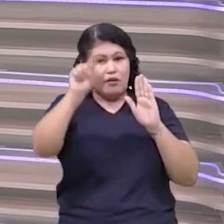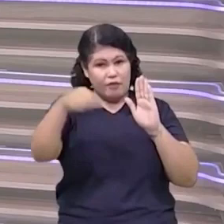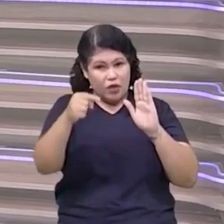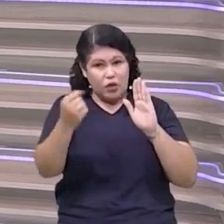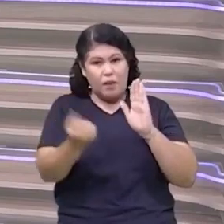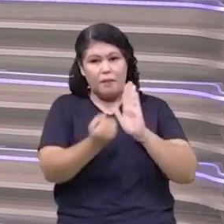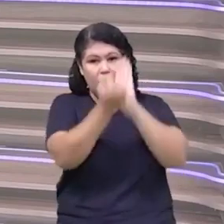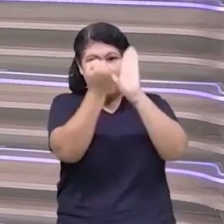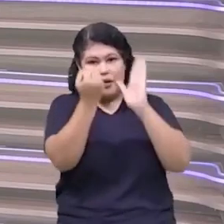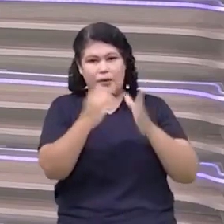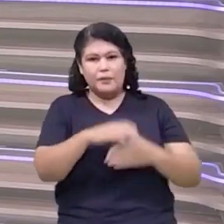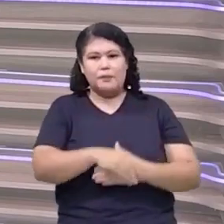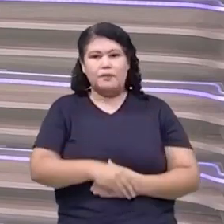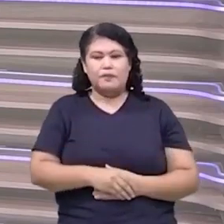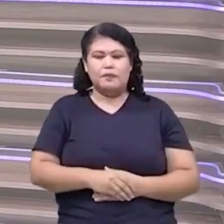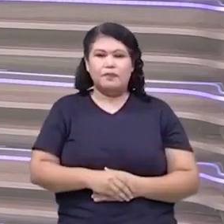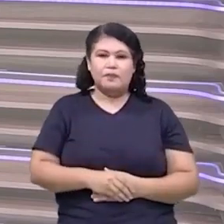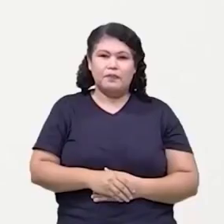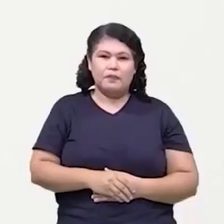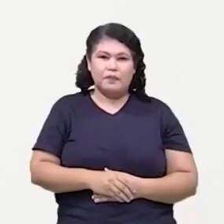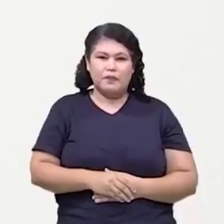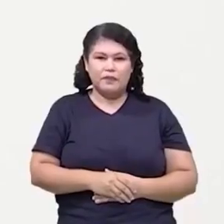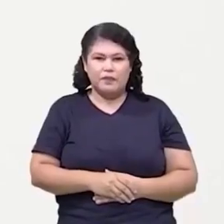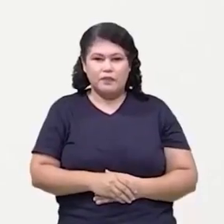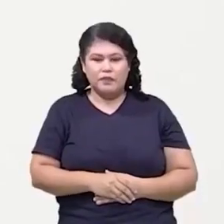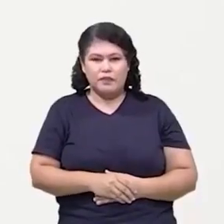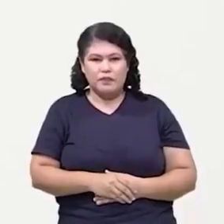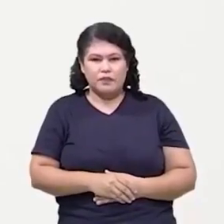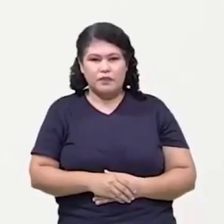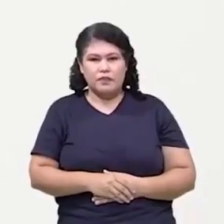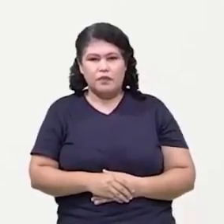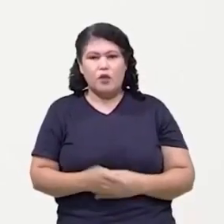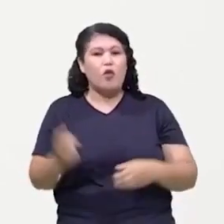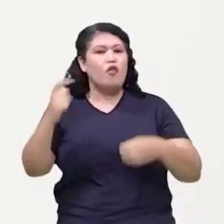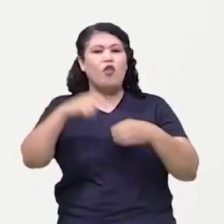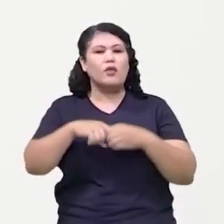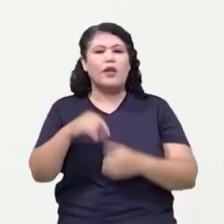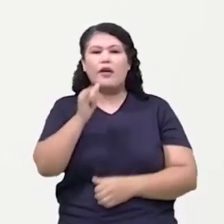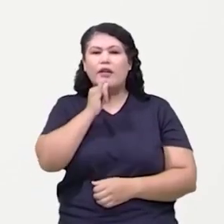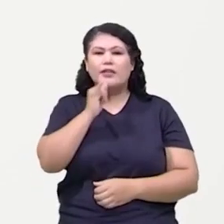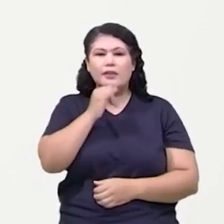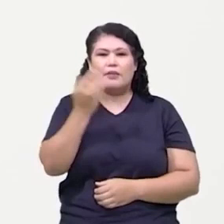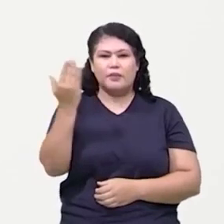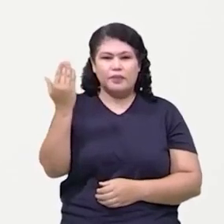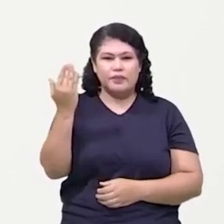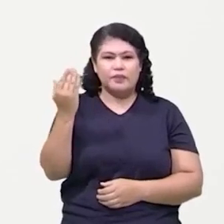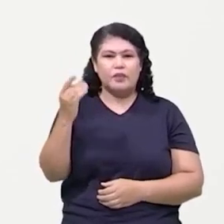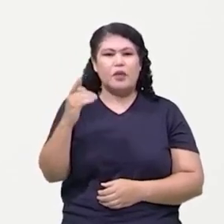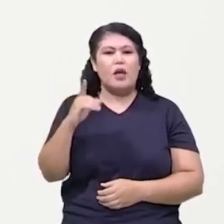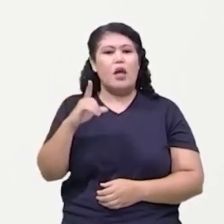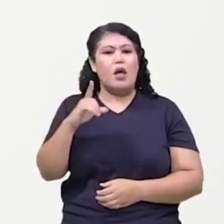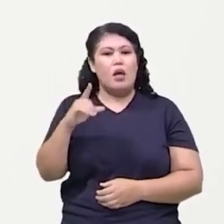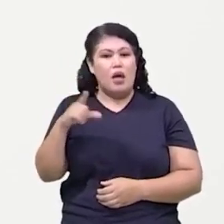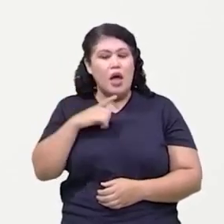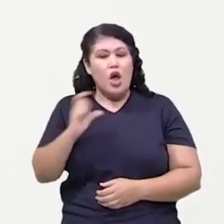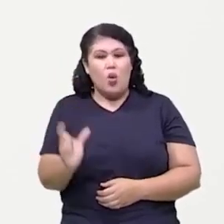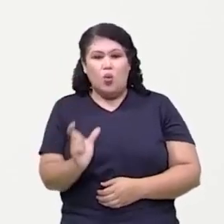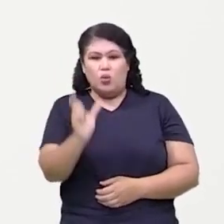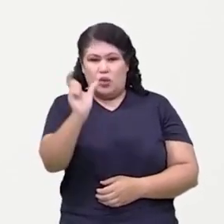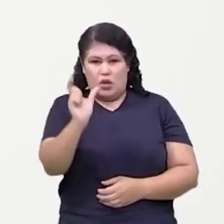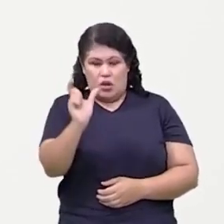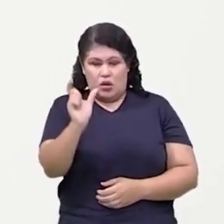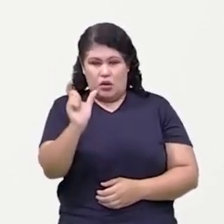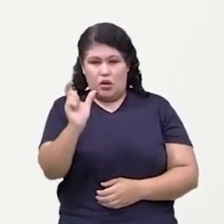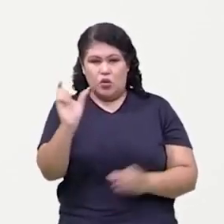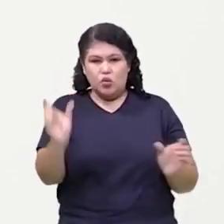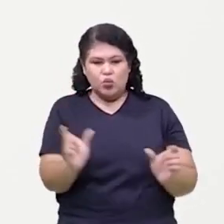sinalizar. Tudo bem? Então, voltamos para cá. Termo de caráter nominal, que